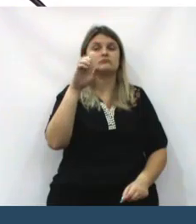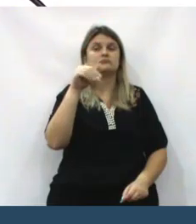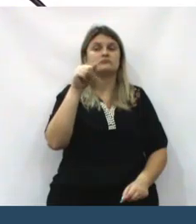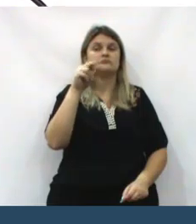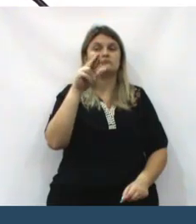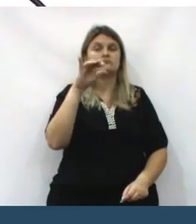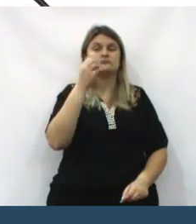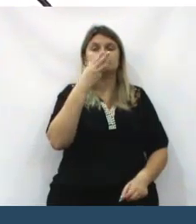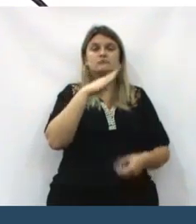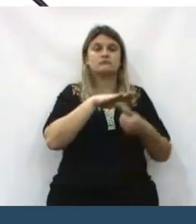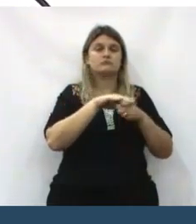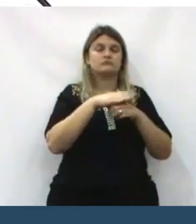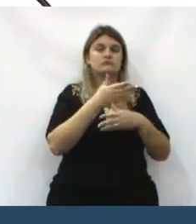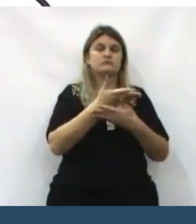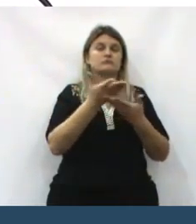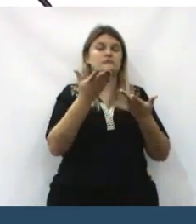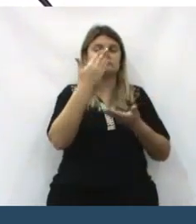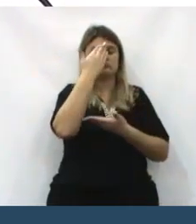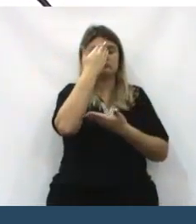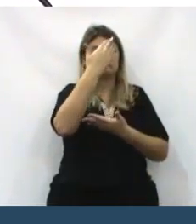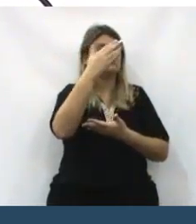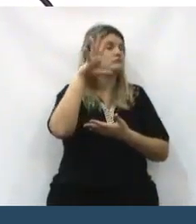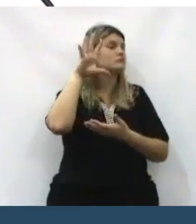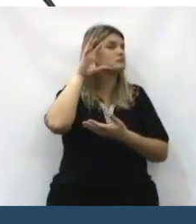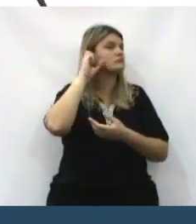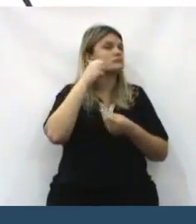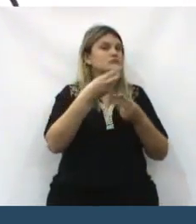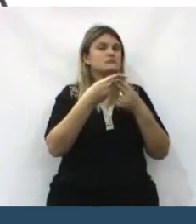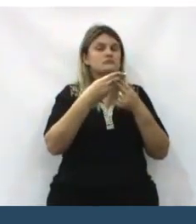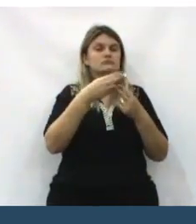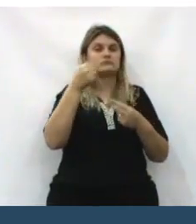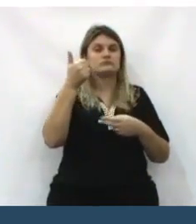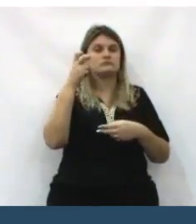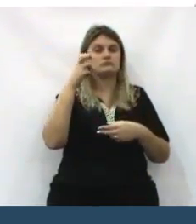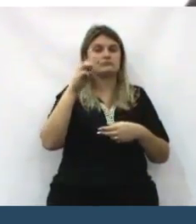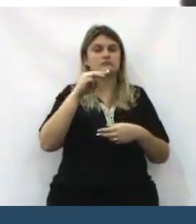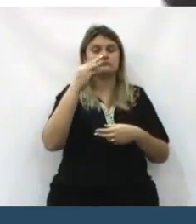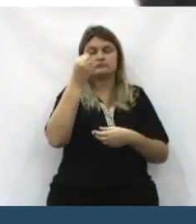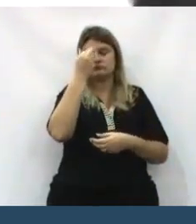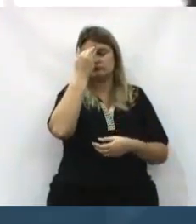Boa noite a todos e agradeço por ter me ouvido com paciência esses 15 minutos. Muito obrigado.